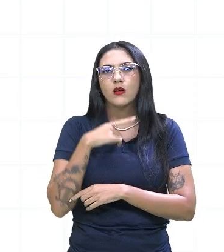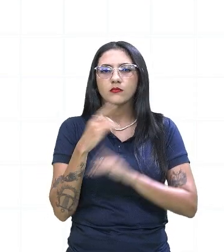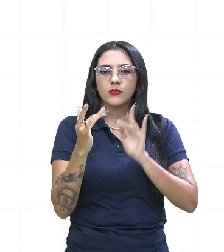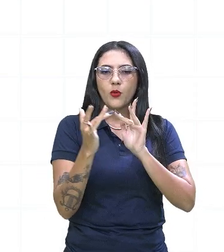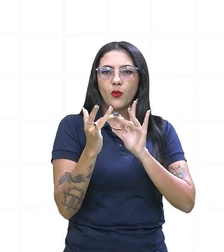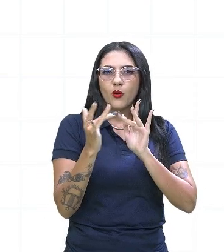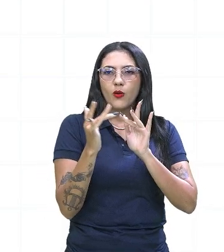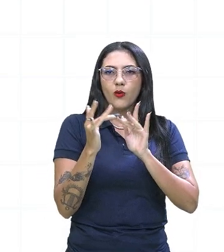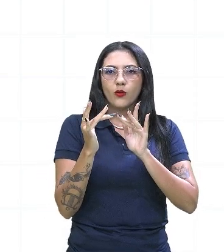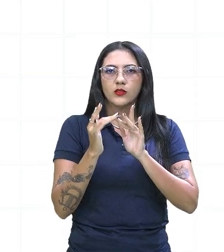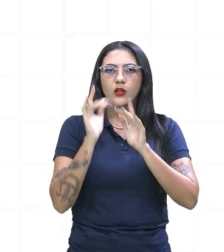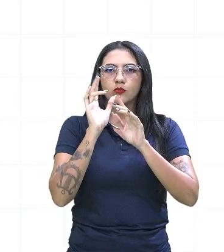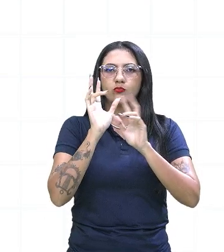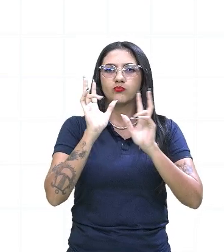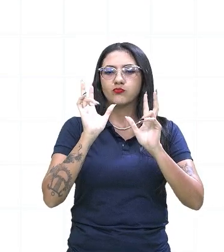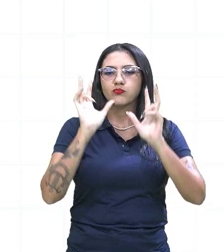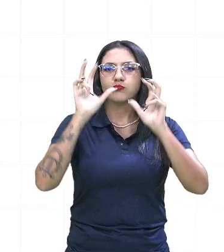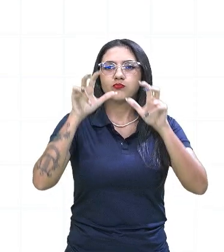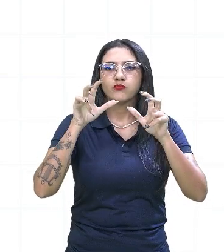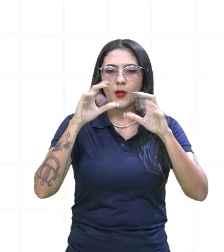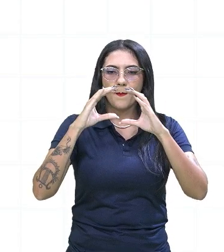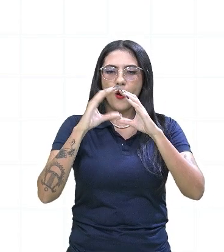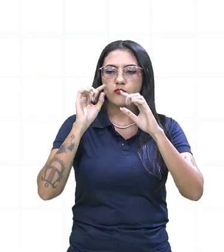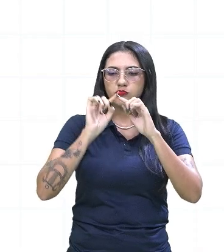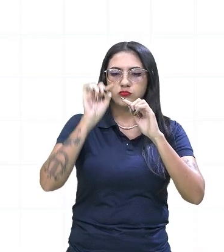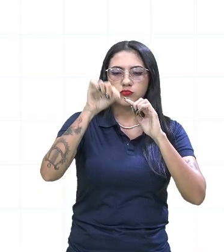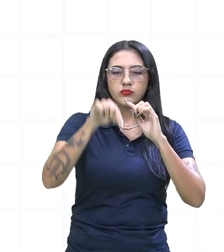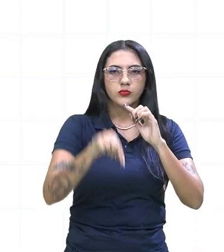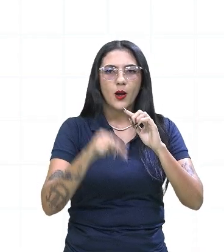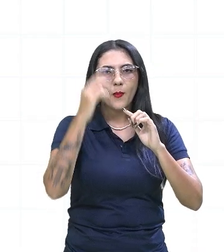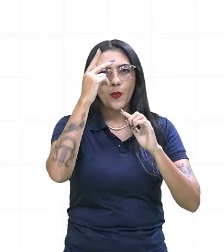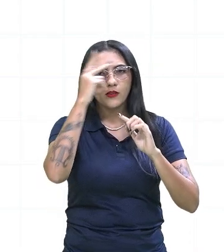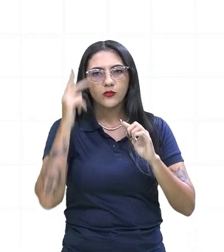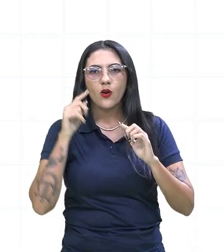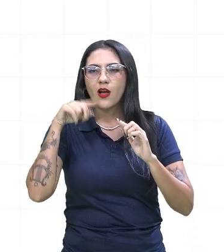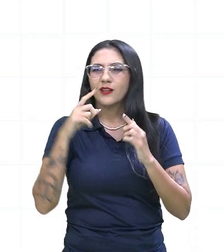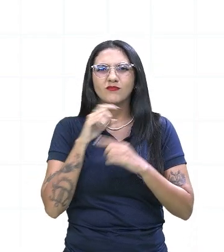lado, no chão, de maneira que o adversário não consiga